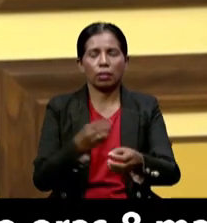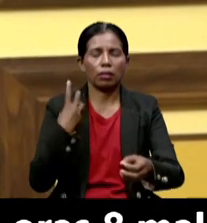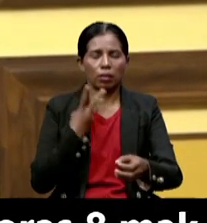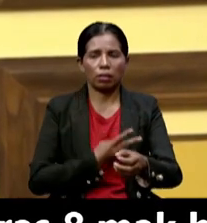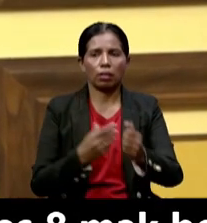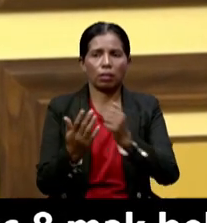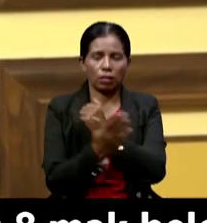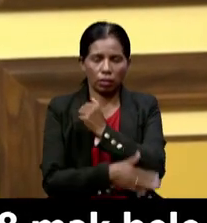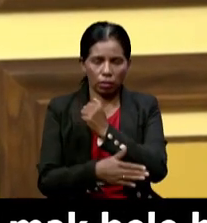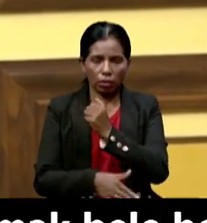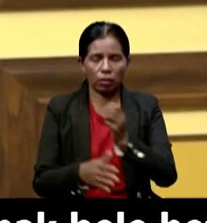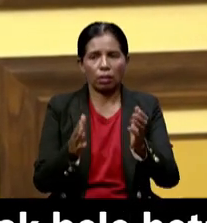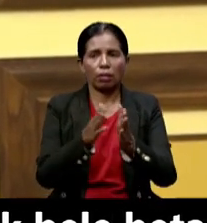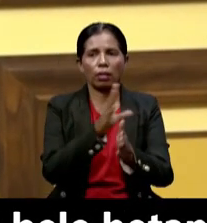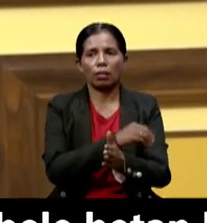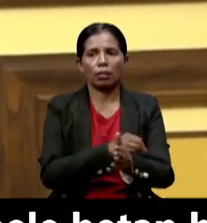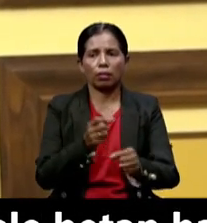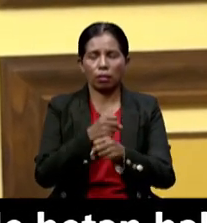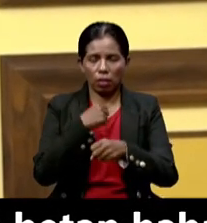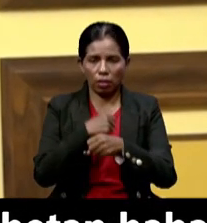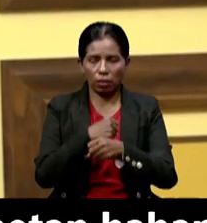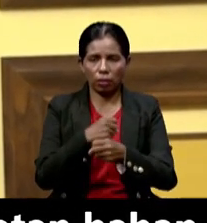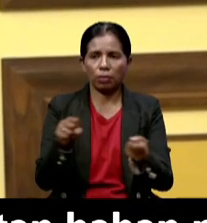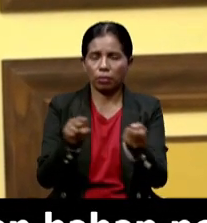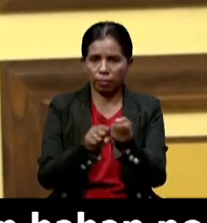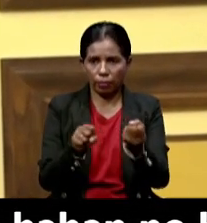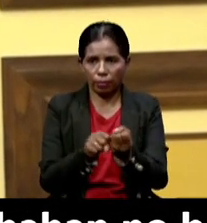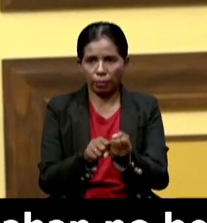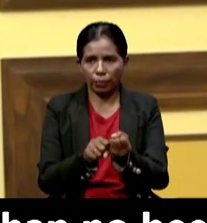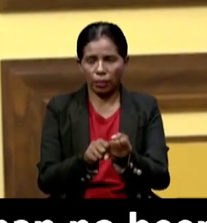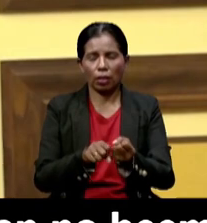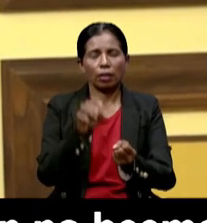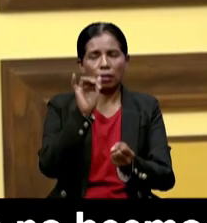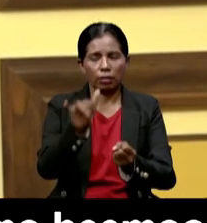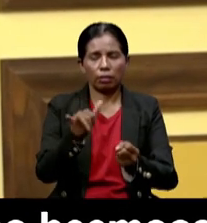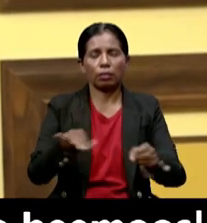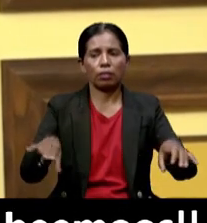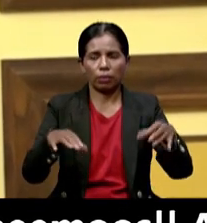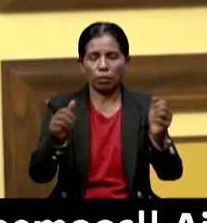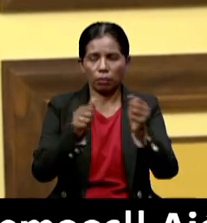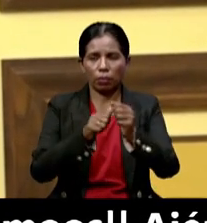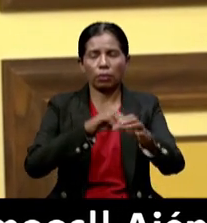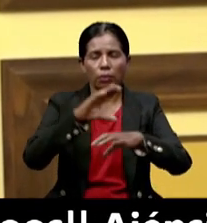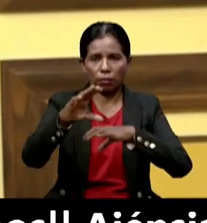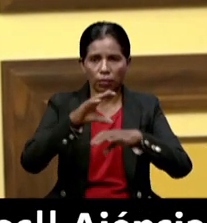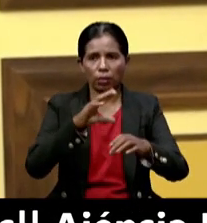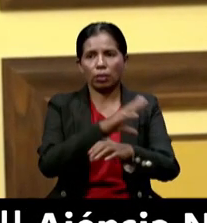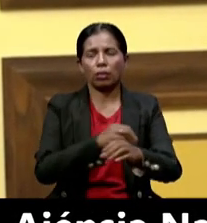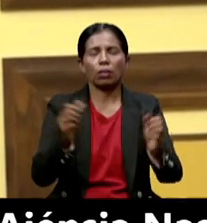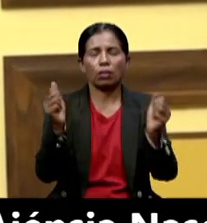países PALOP, fazermos um acordo de livre comércio com